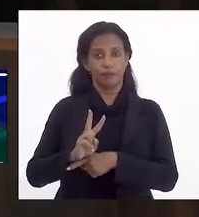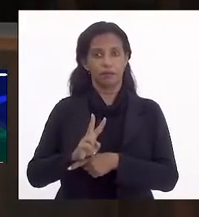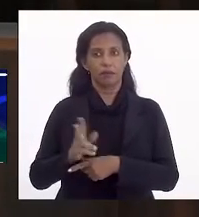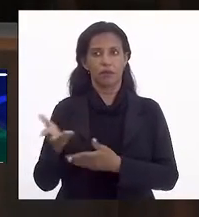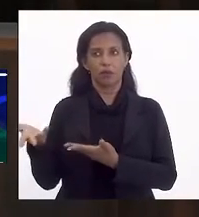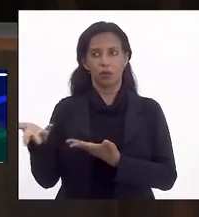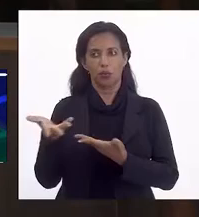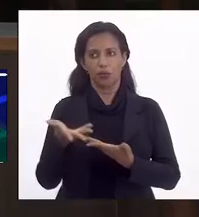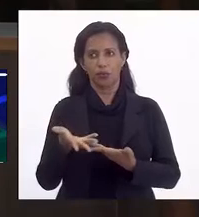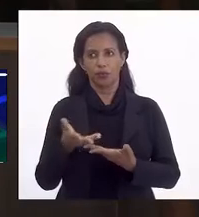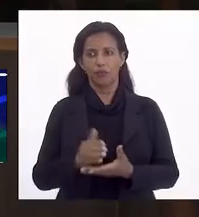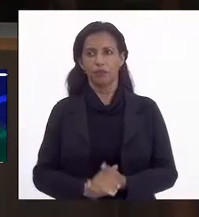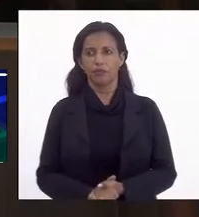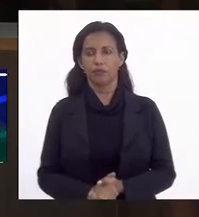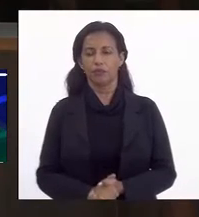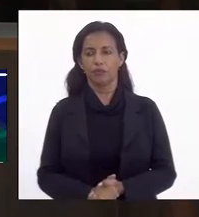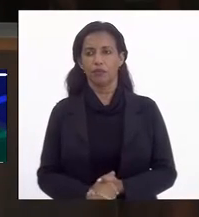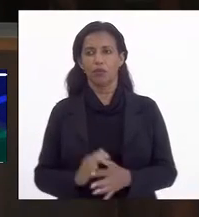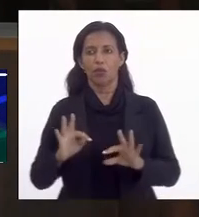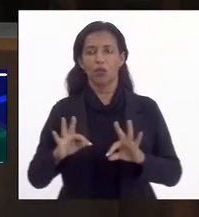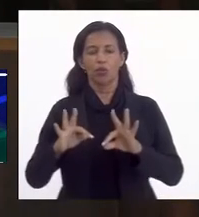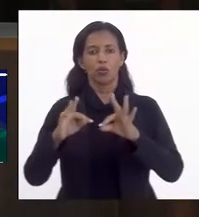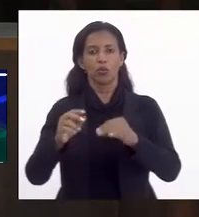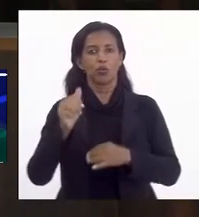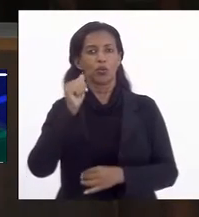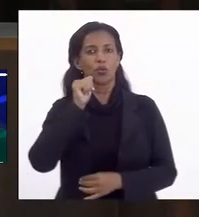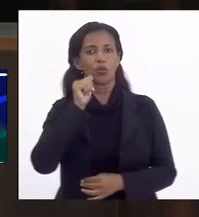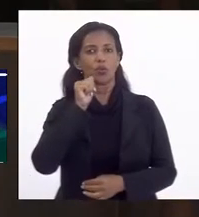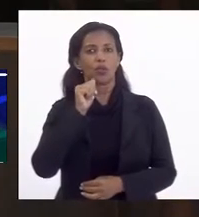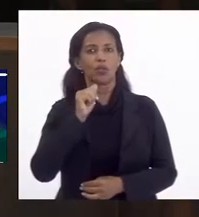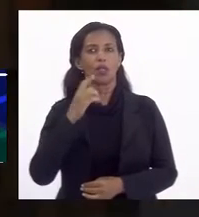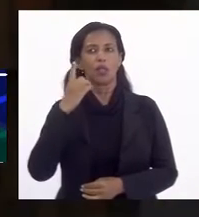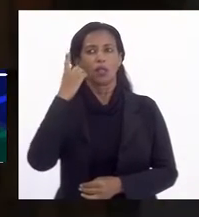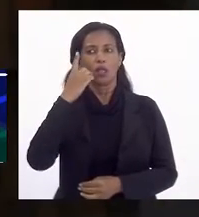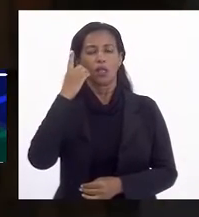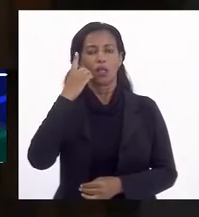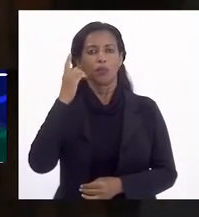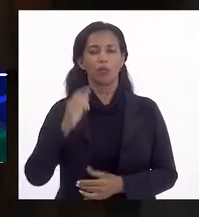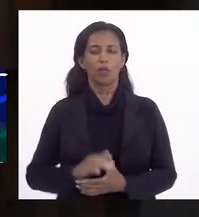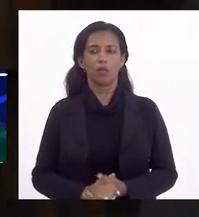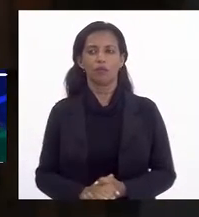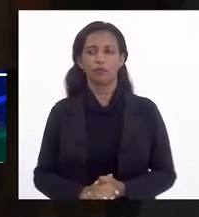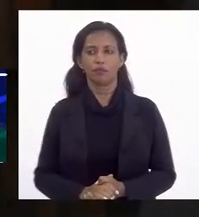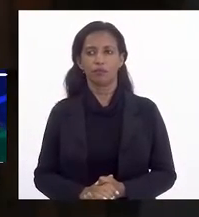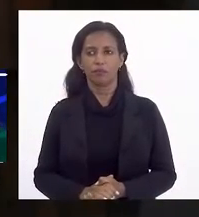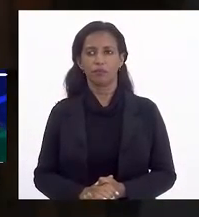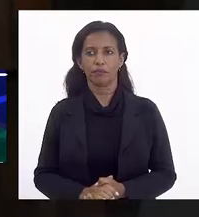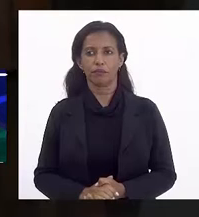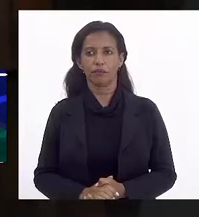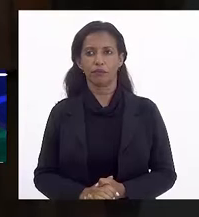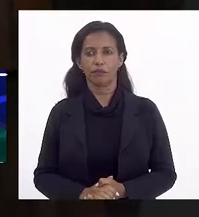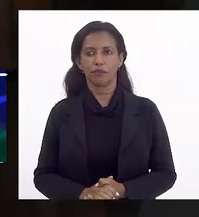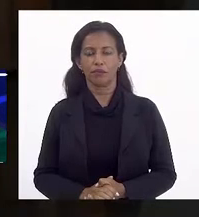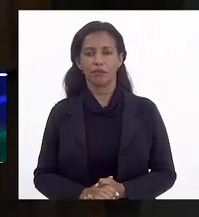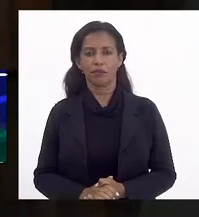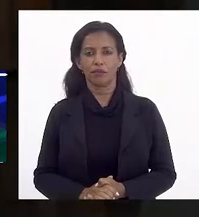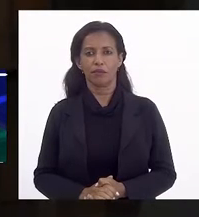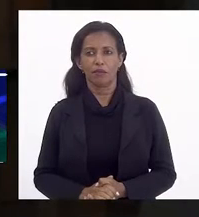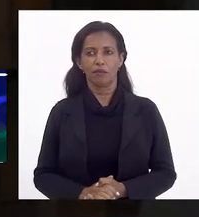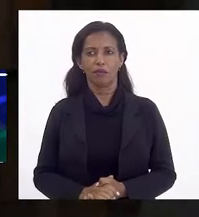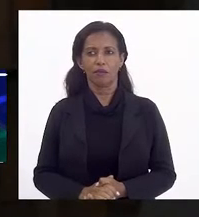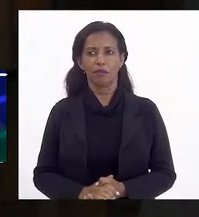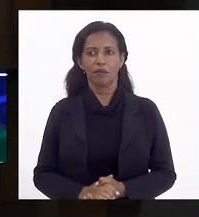convidar todas as deputadas e deputados para que nós pudéssemos fazer aqui embaixo uma entrega simbólica